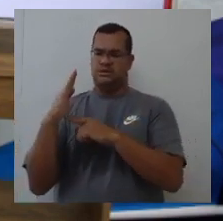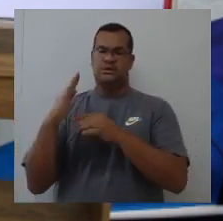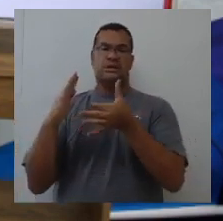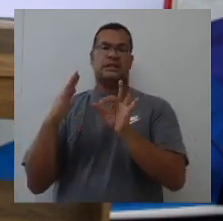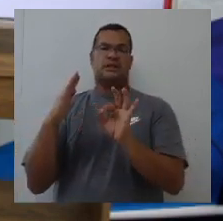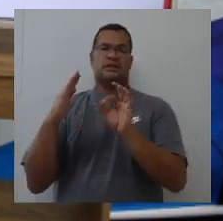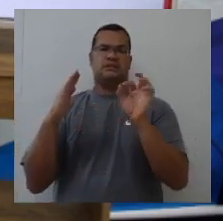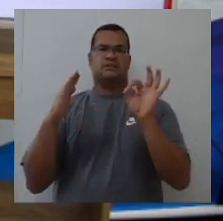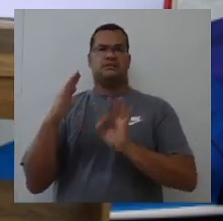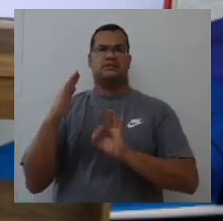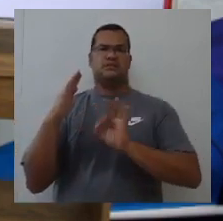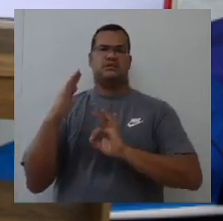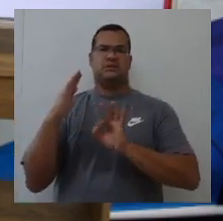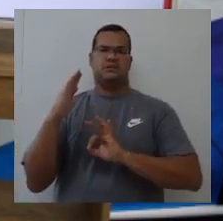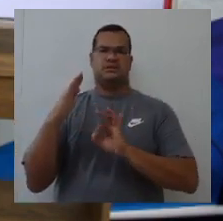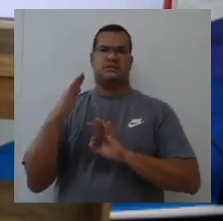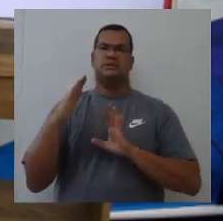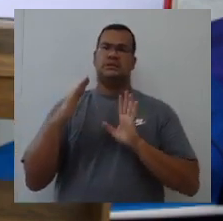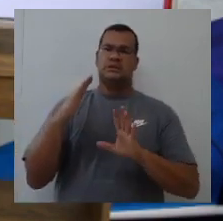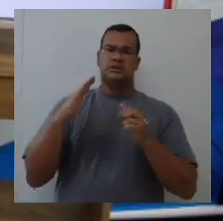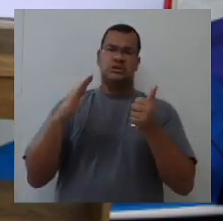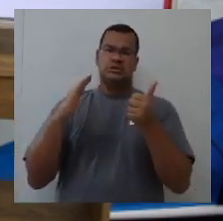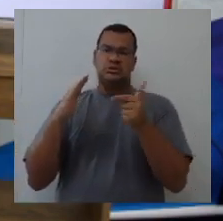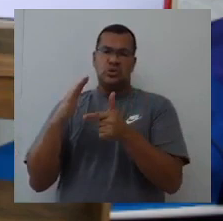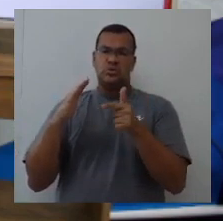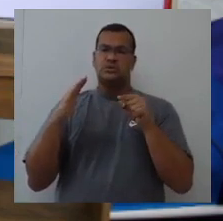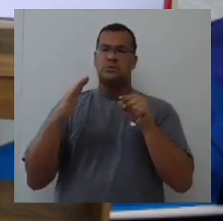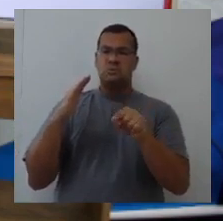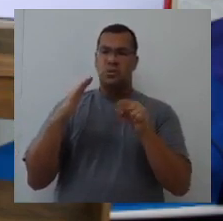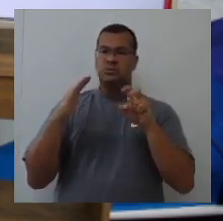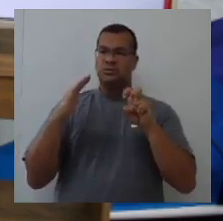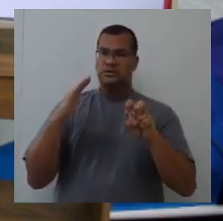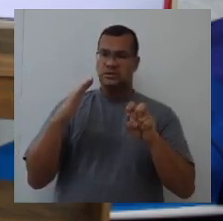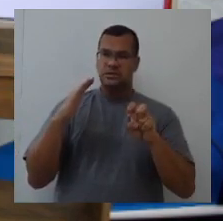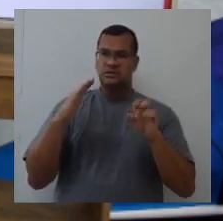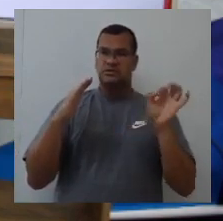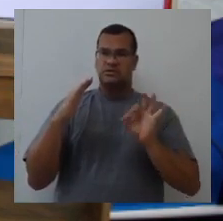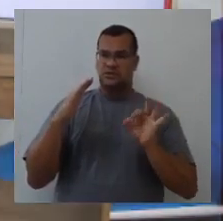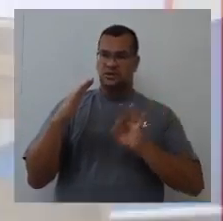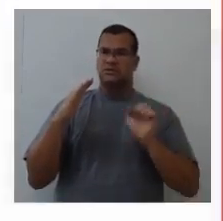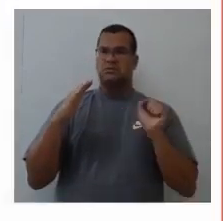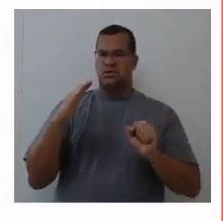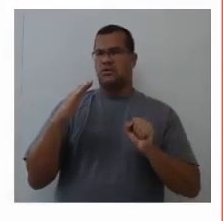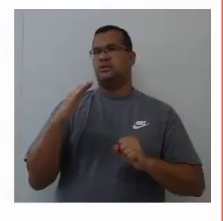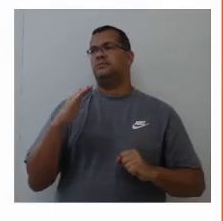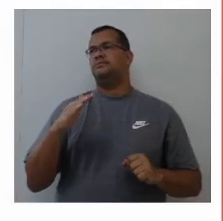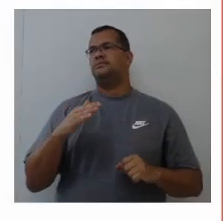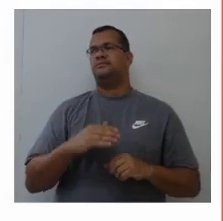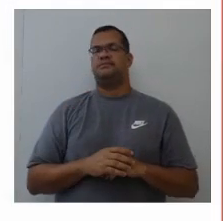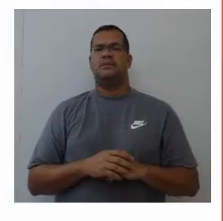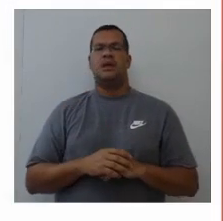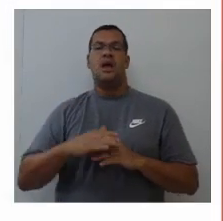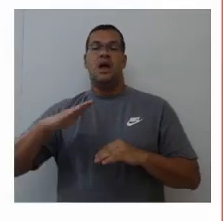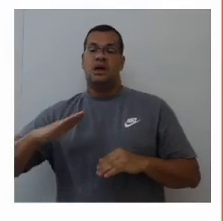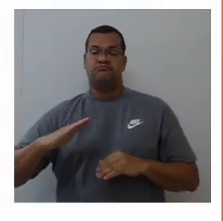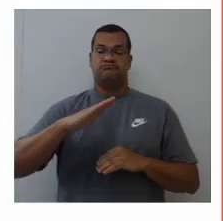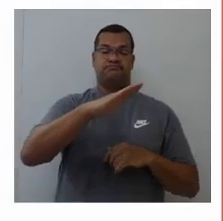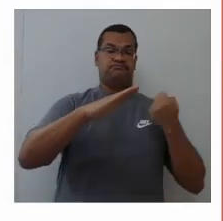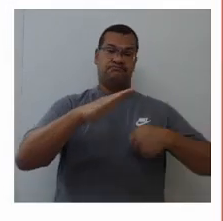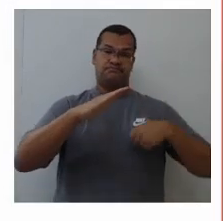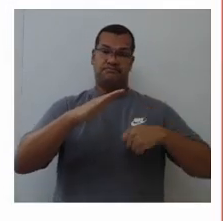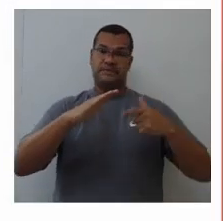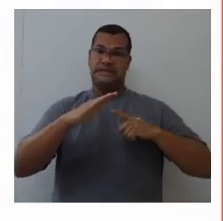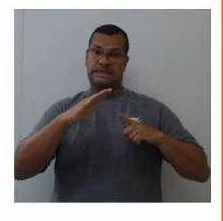10%. Até 12,5% é admissível. Olha o texto comigo. Ó. As rampas devem ter inclinação máxima